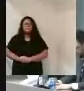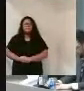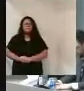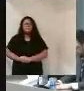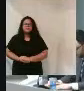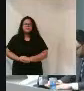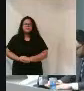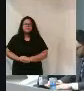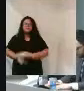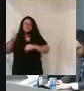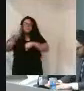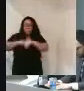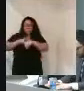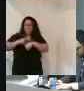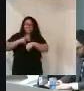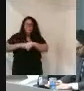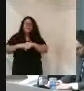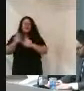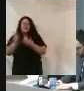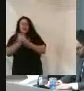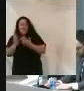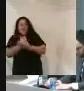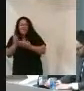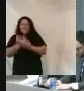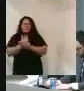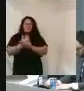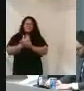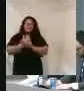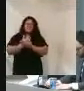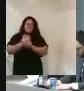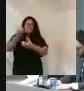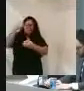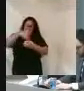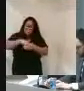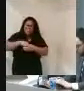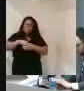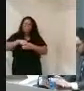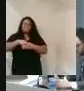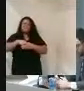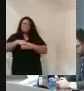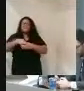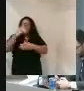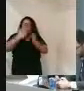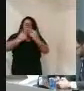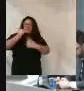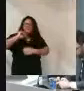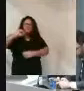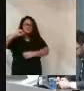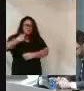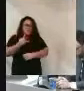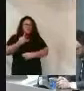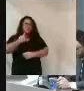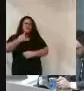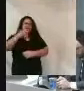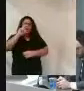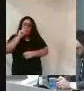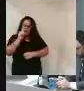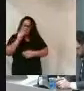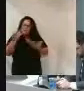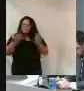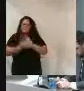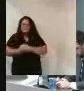acumula água, líquido. E o problema é que os lixões e os aterros sanitários, com esse vidro, ele